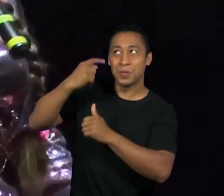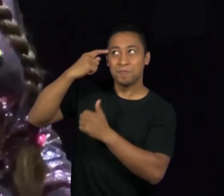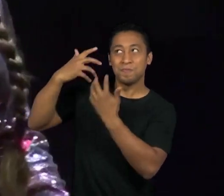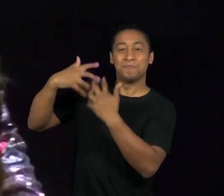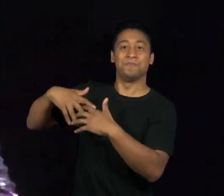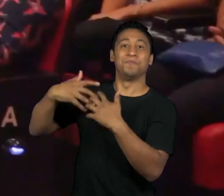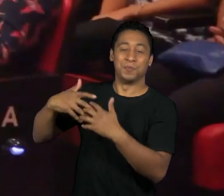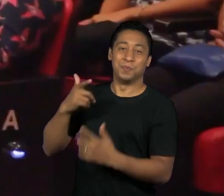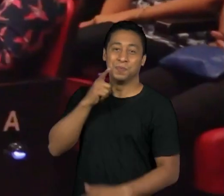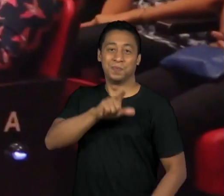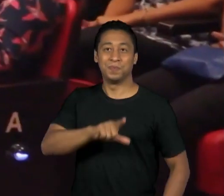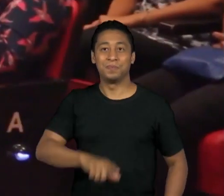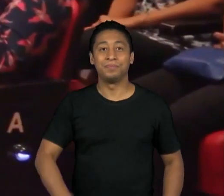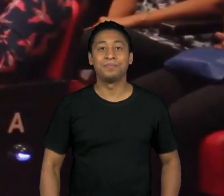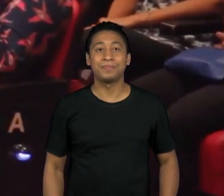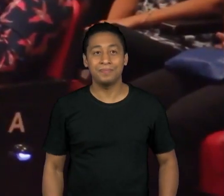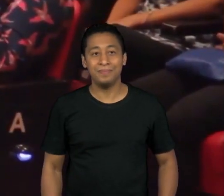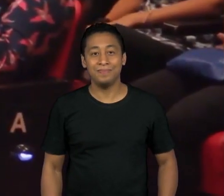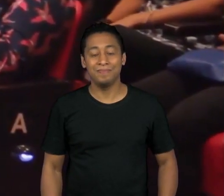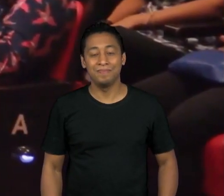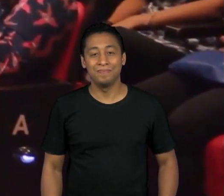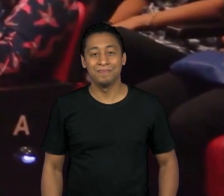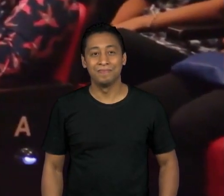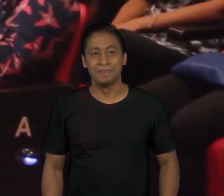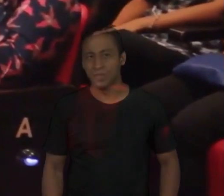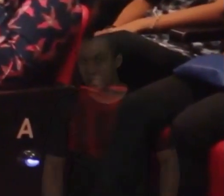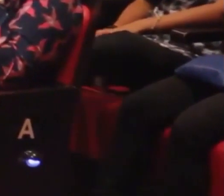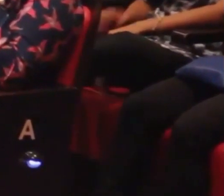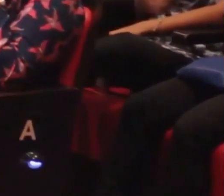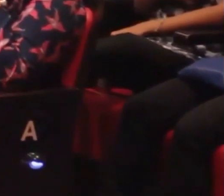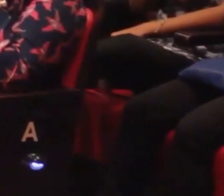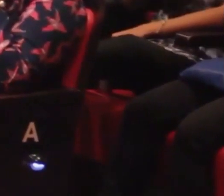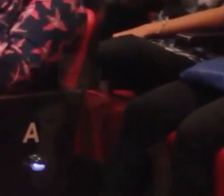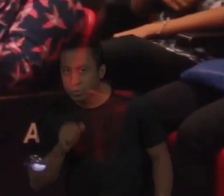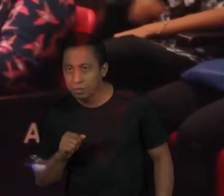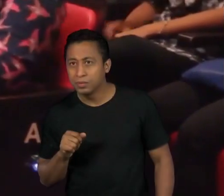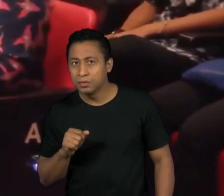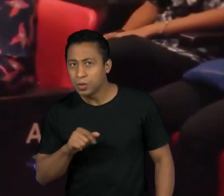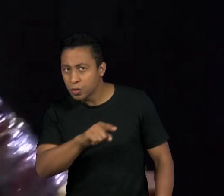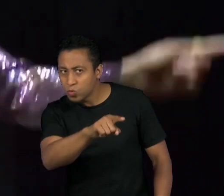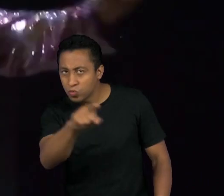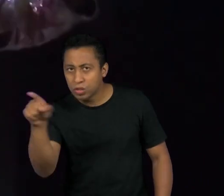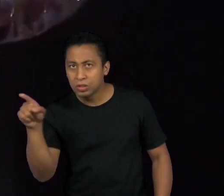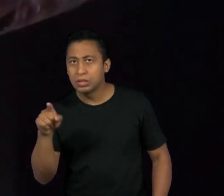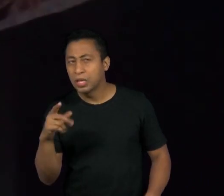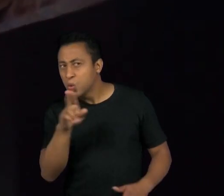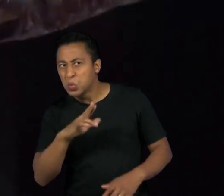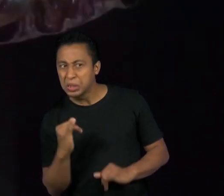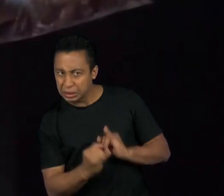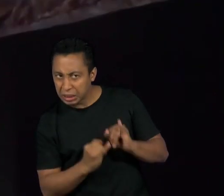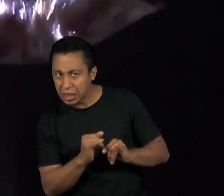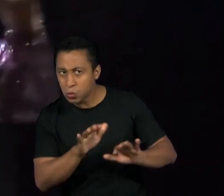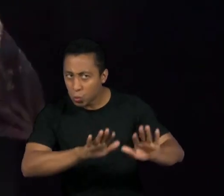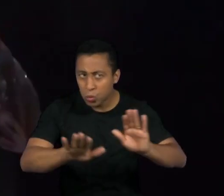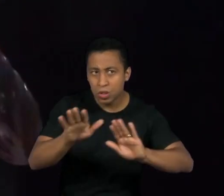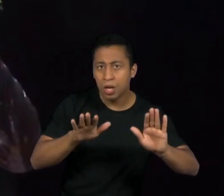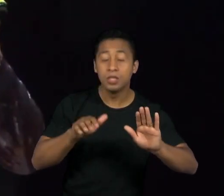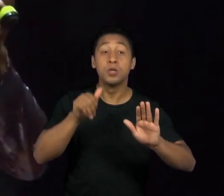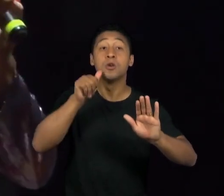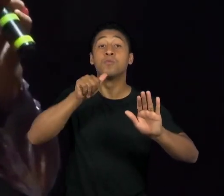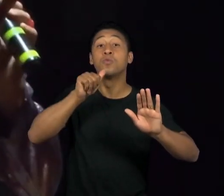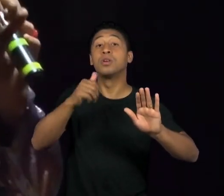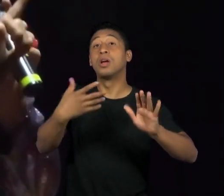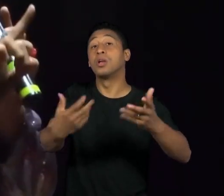material escolar? Você paga a internet ou paga a água? Mulheres não aceitam